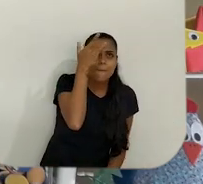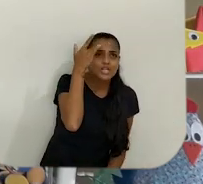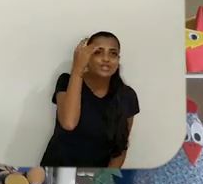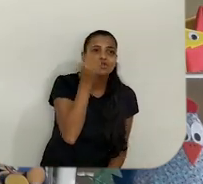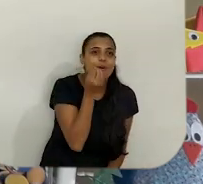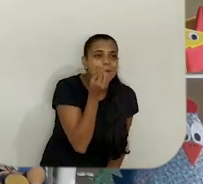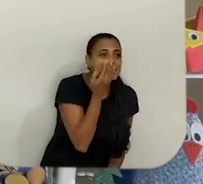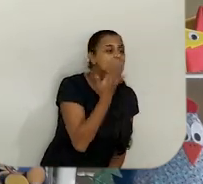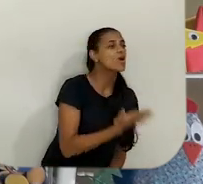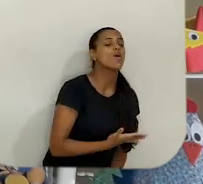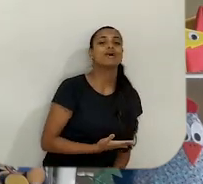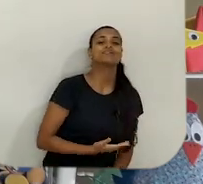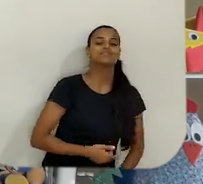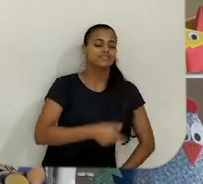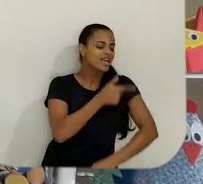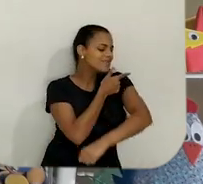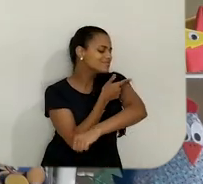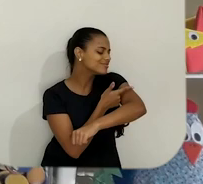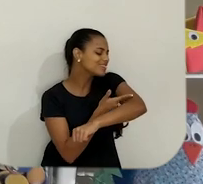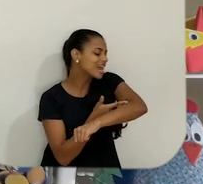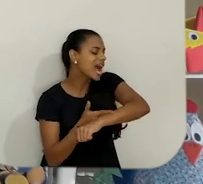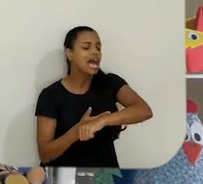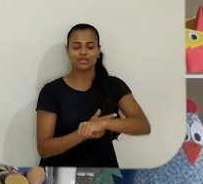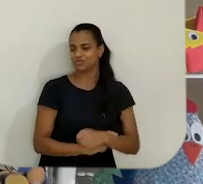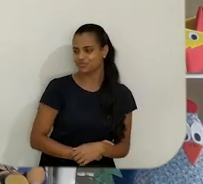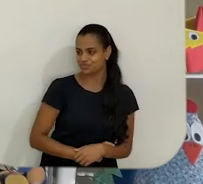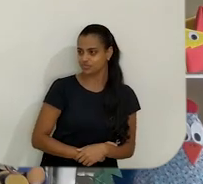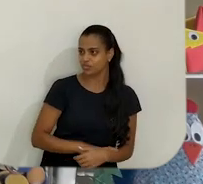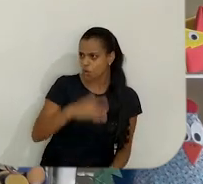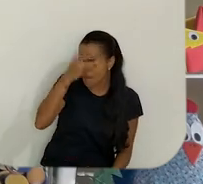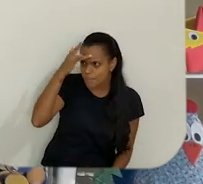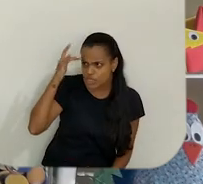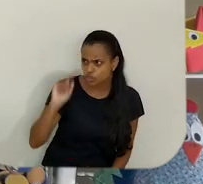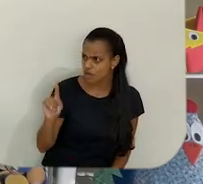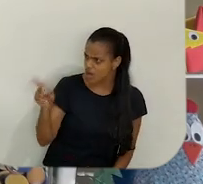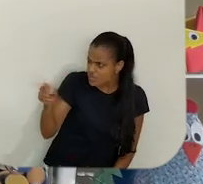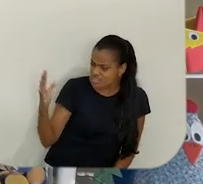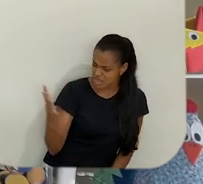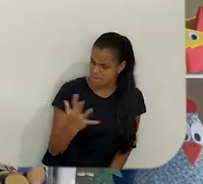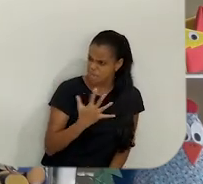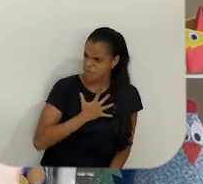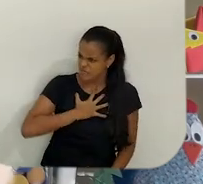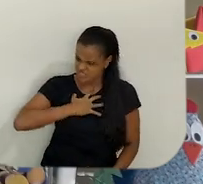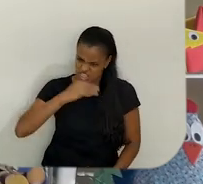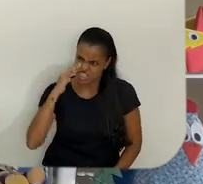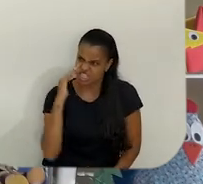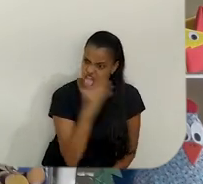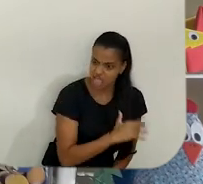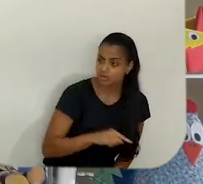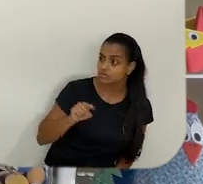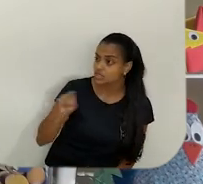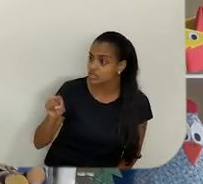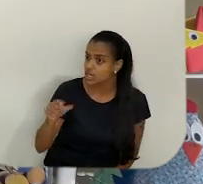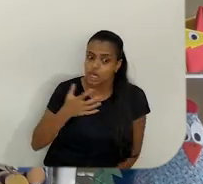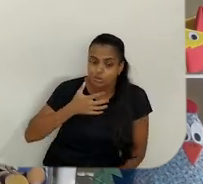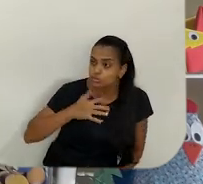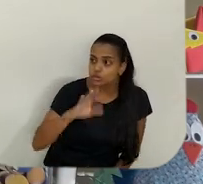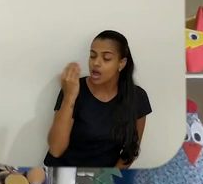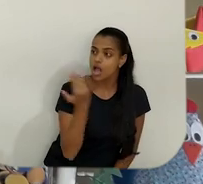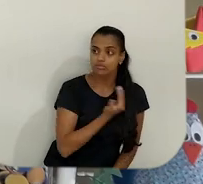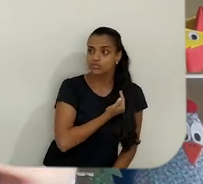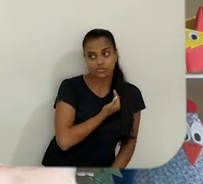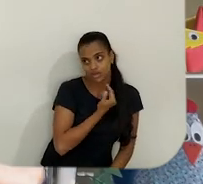educado se uma pessoa não for boa e educada com você um dia também não vai ser boa e educada comigo